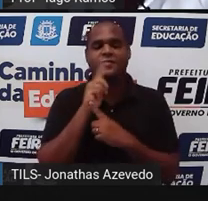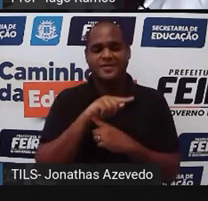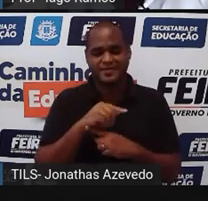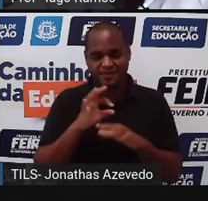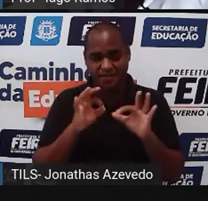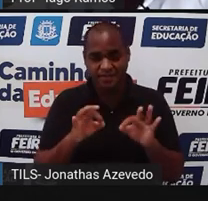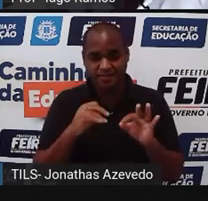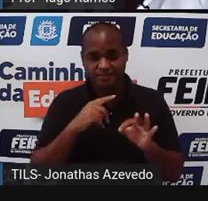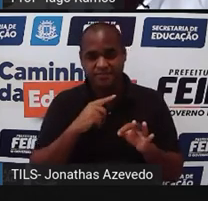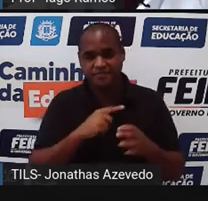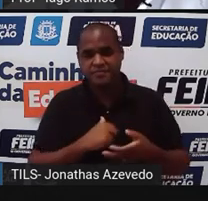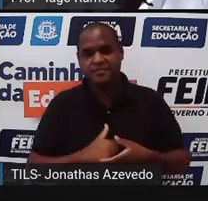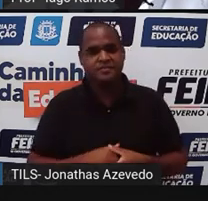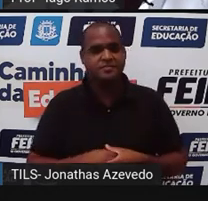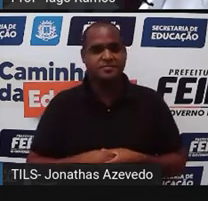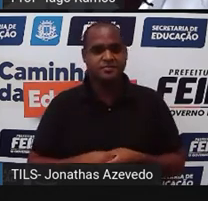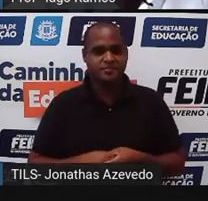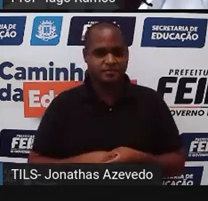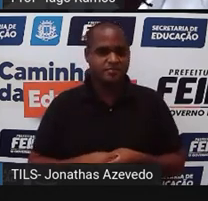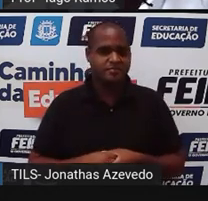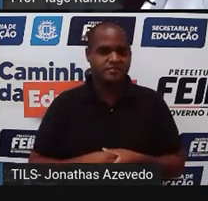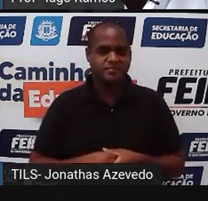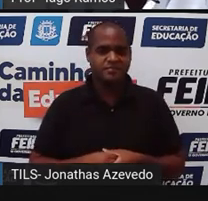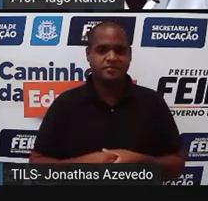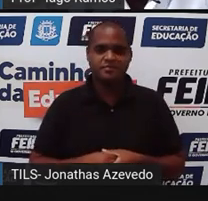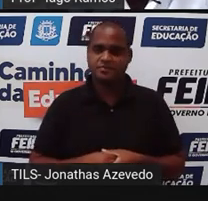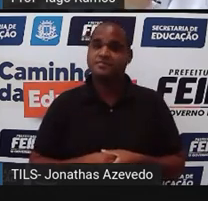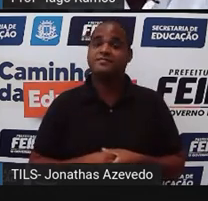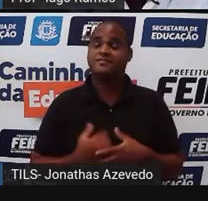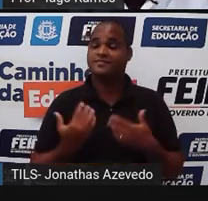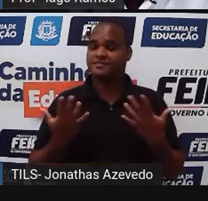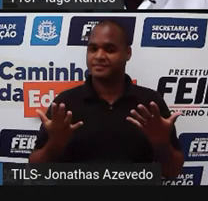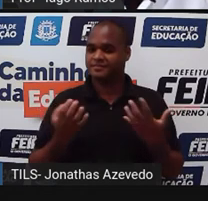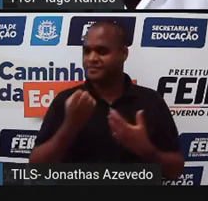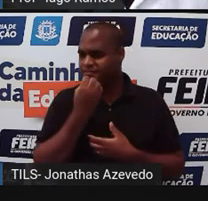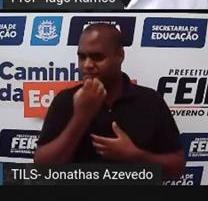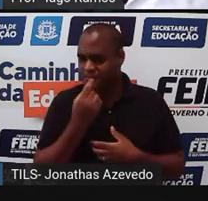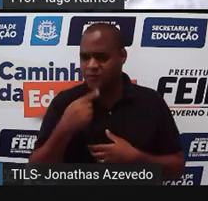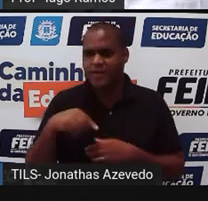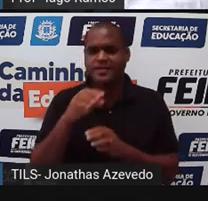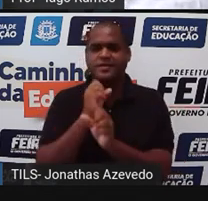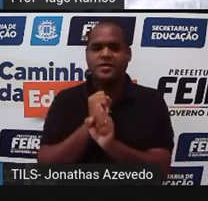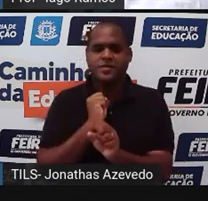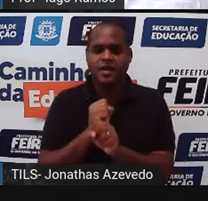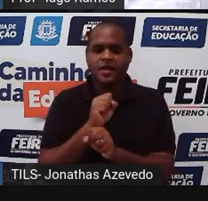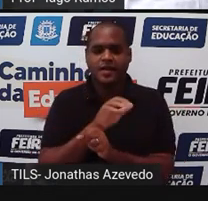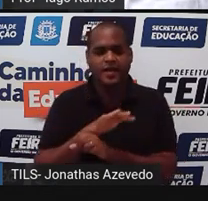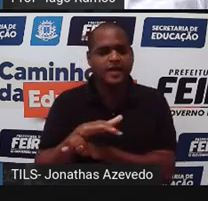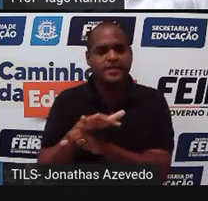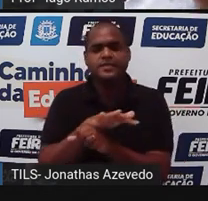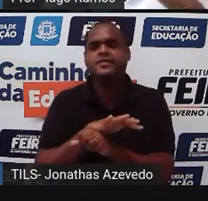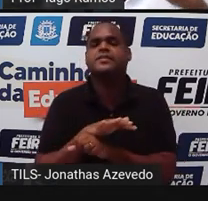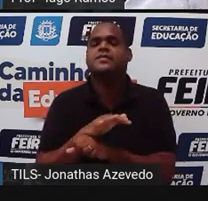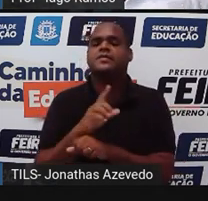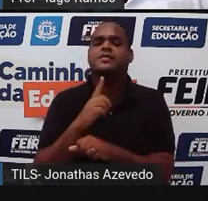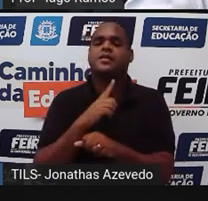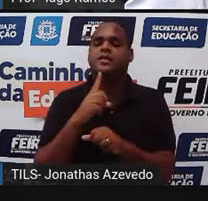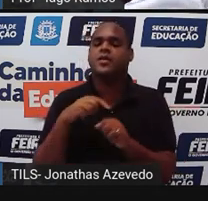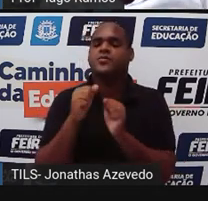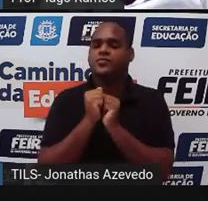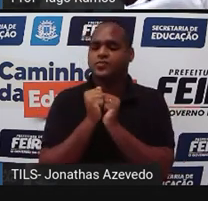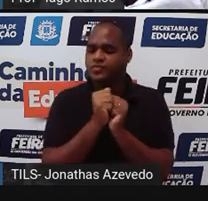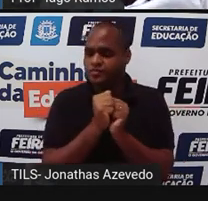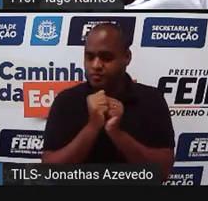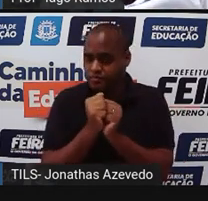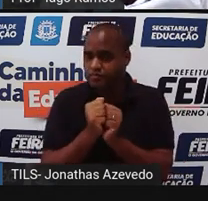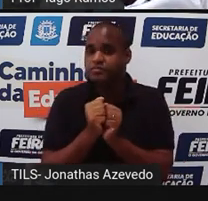certo bom então vamos calcular a área do retângulo imagine aqueles dois triângulos se juntando e